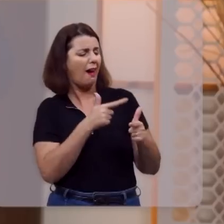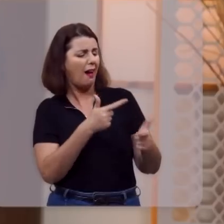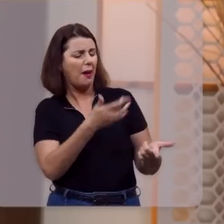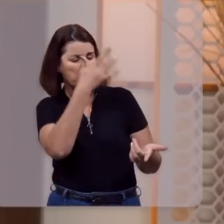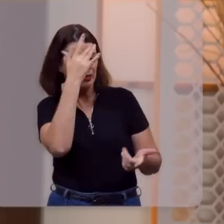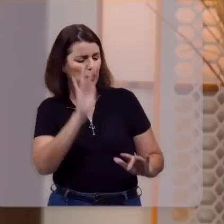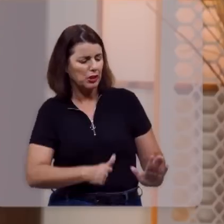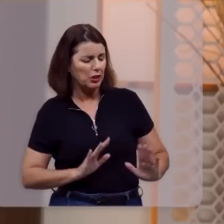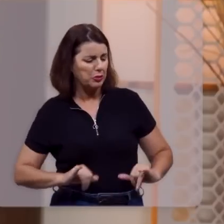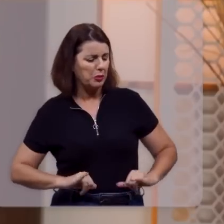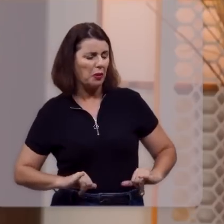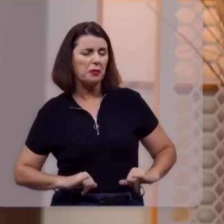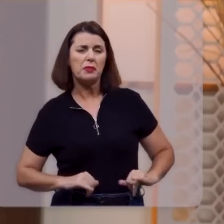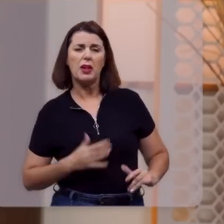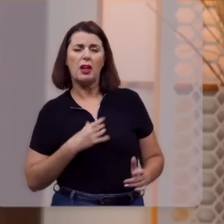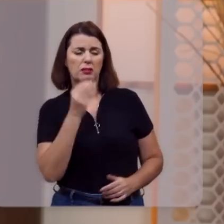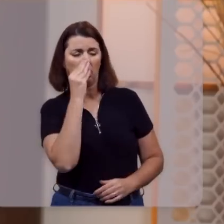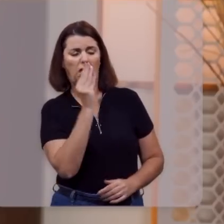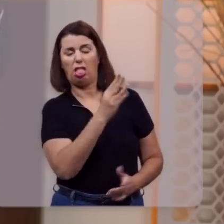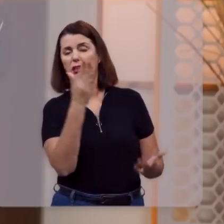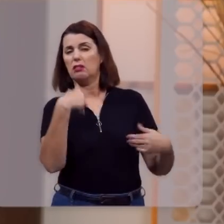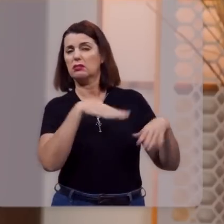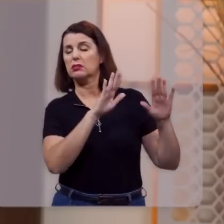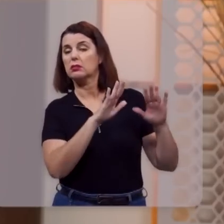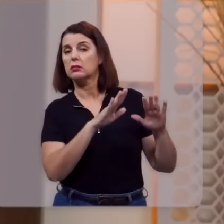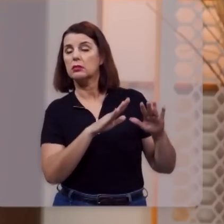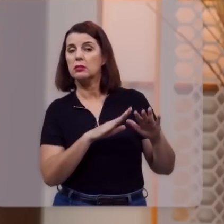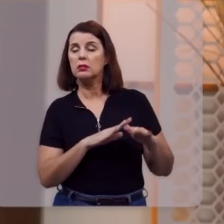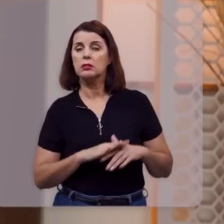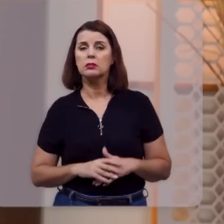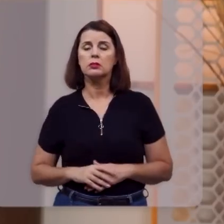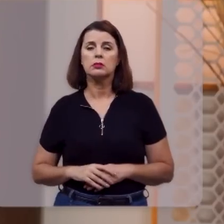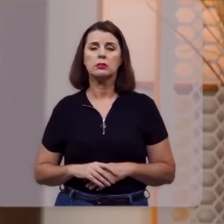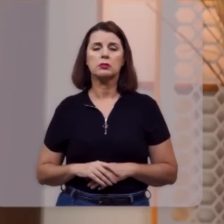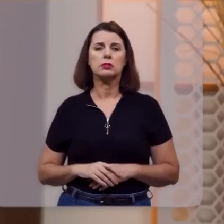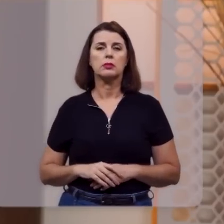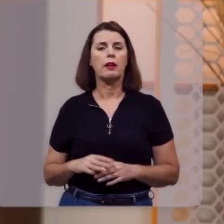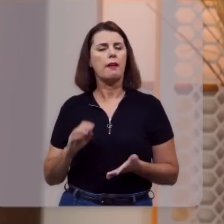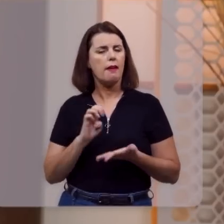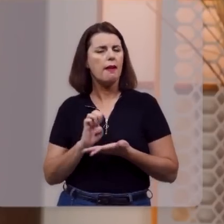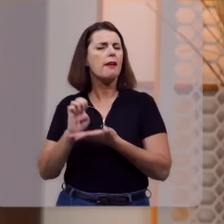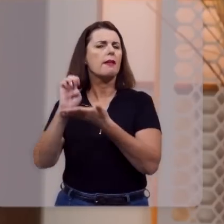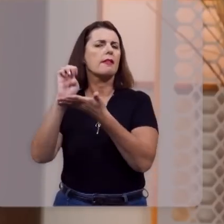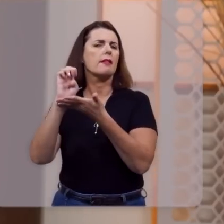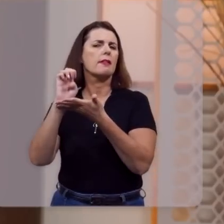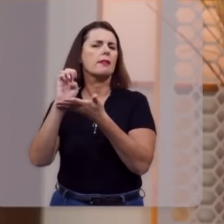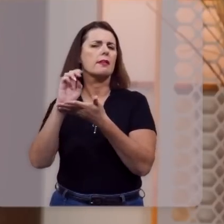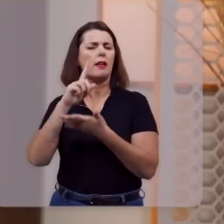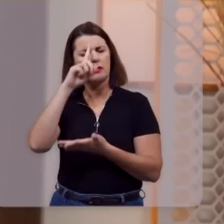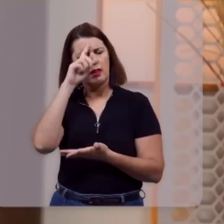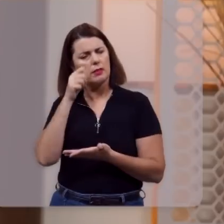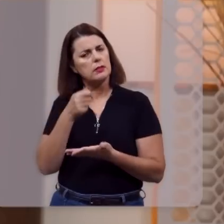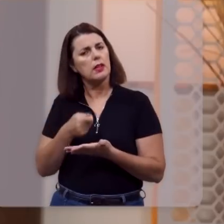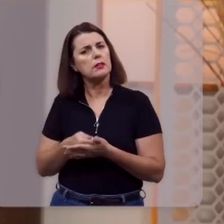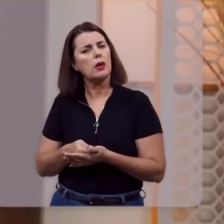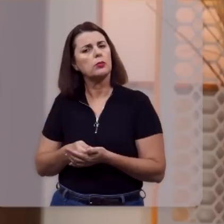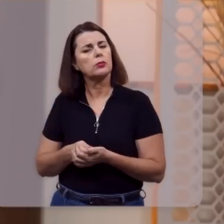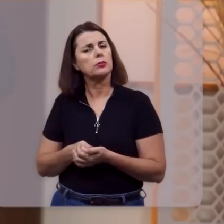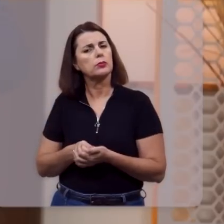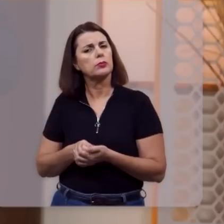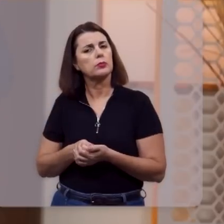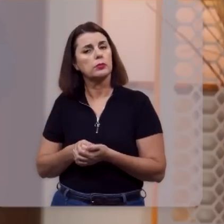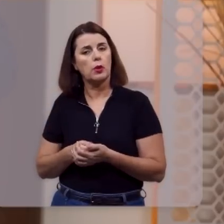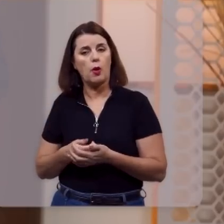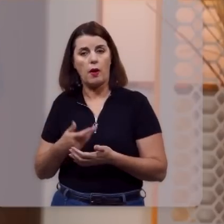aqueles que já estão sofridos e feridos pelos reveses da vida. Mas Elias tomou uma decisão.